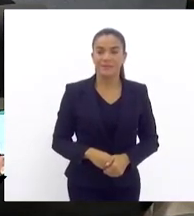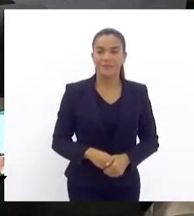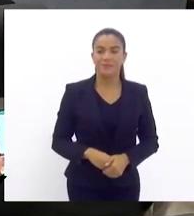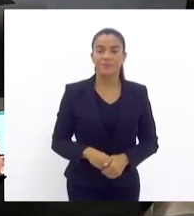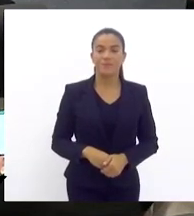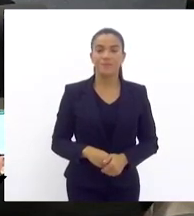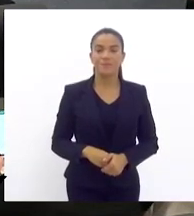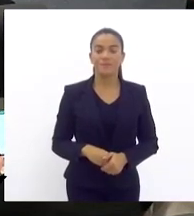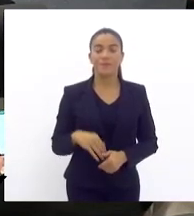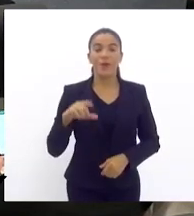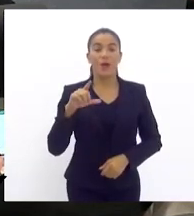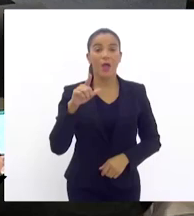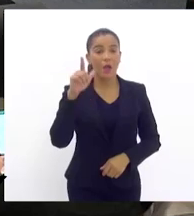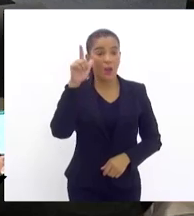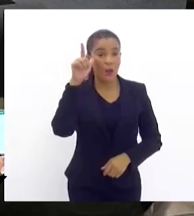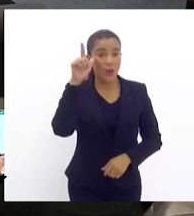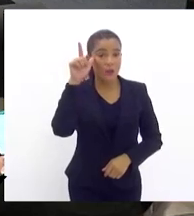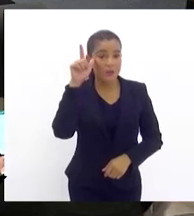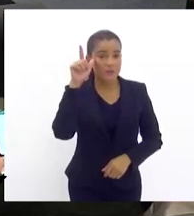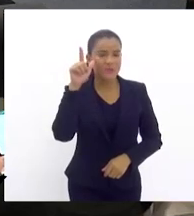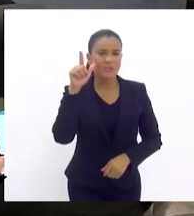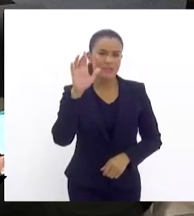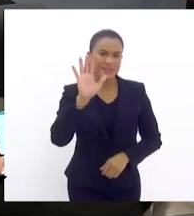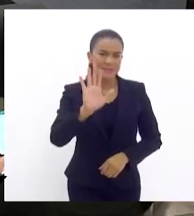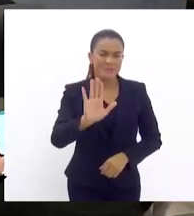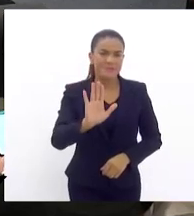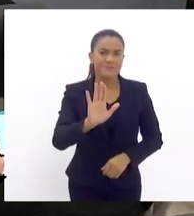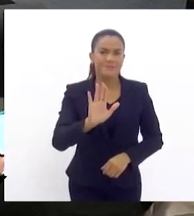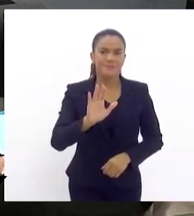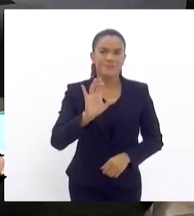Lucinha, só para poder... Vamos lá, vai. Tá.